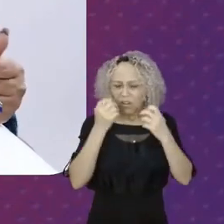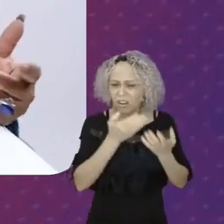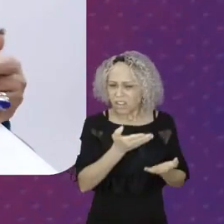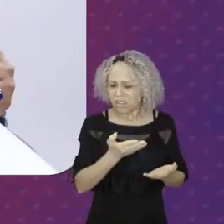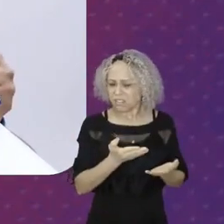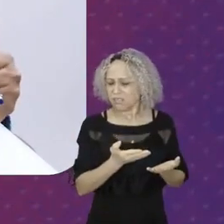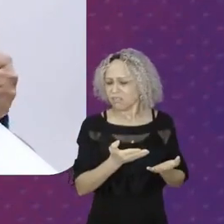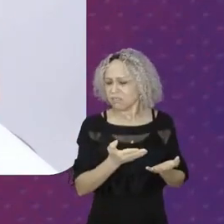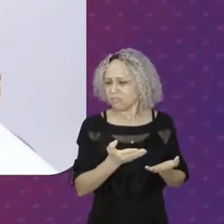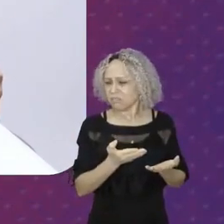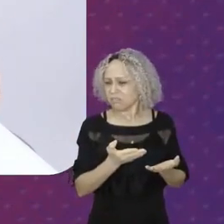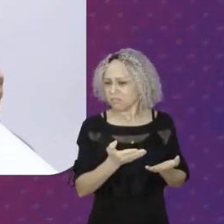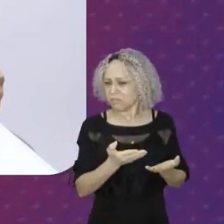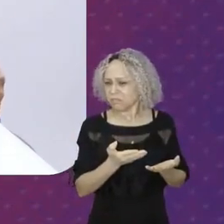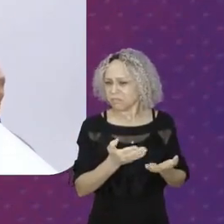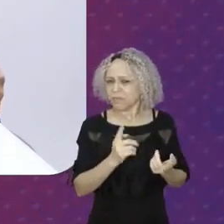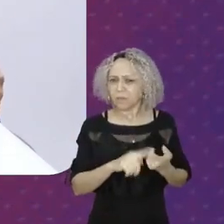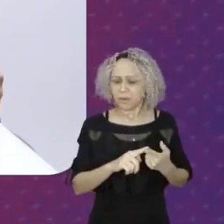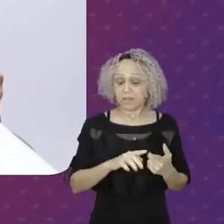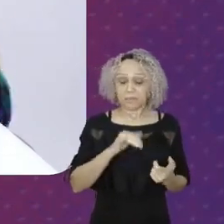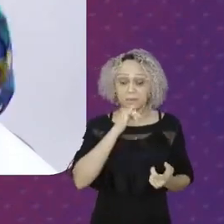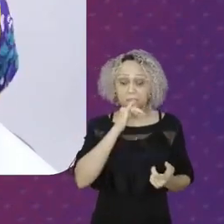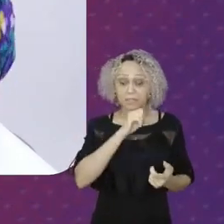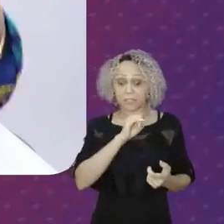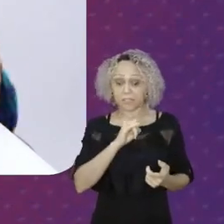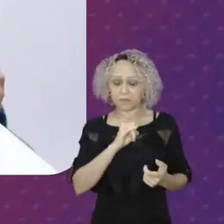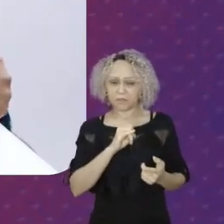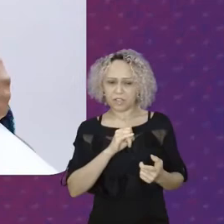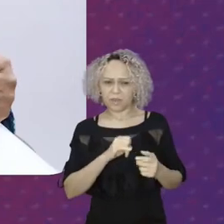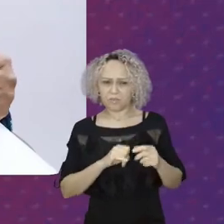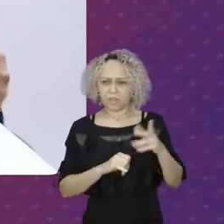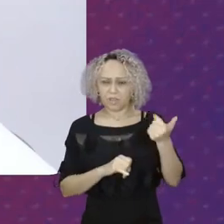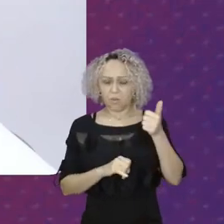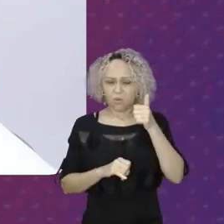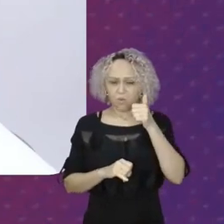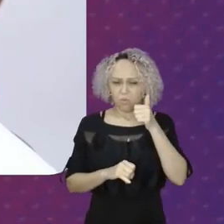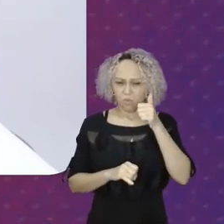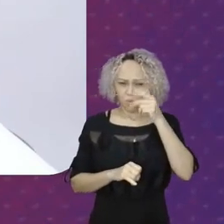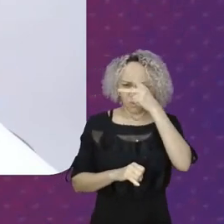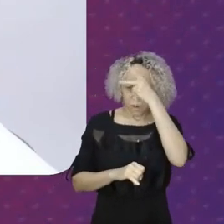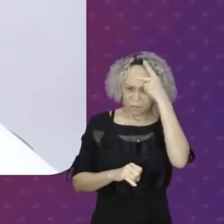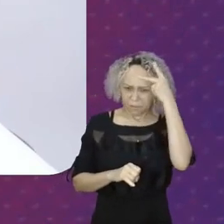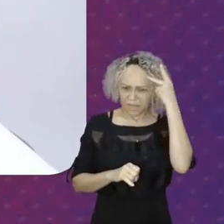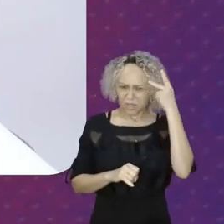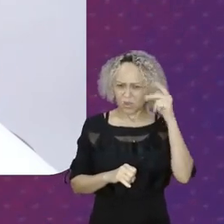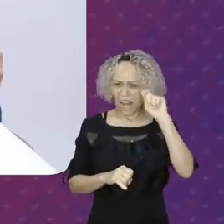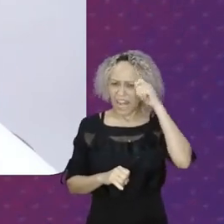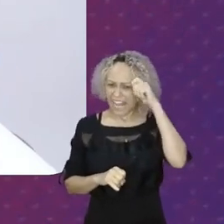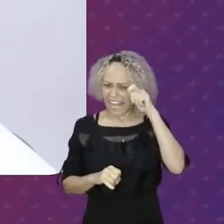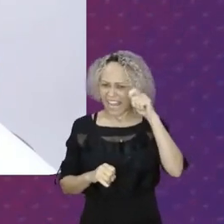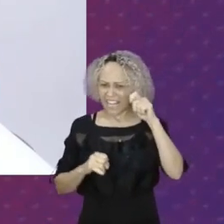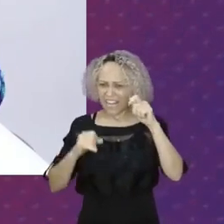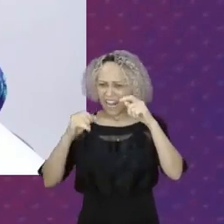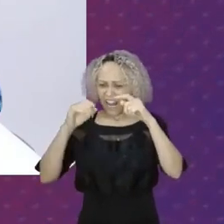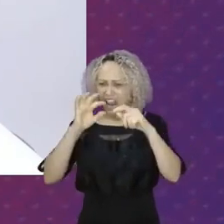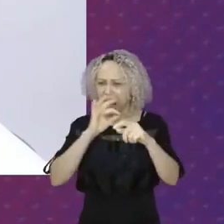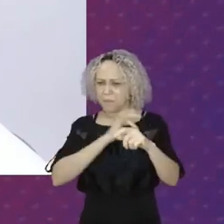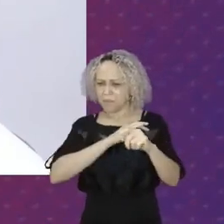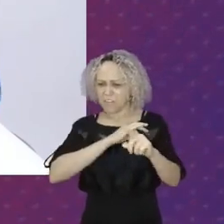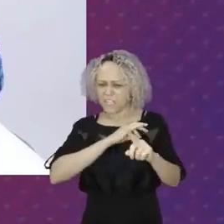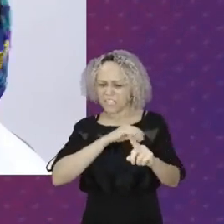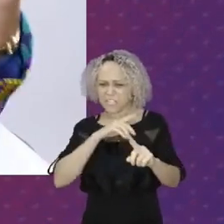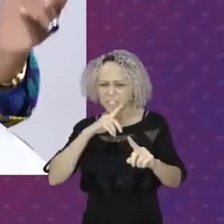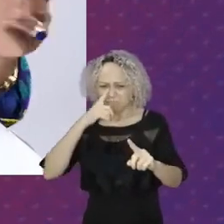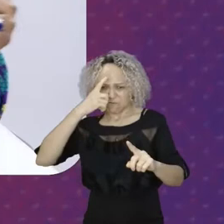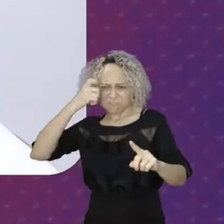violência é brutal, né? Se for uma mulher negra, então a violência é brutal do Estado